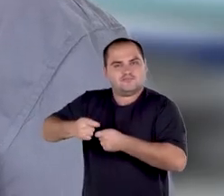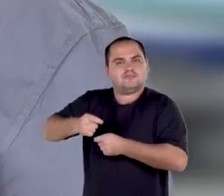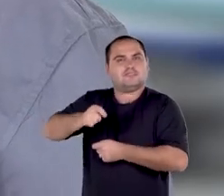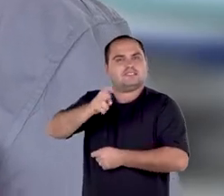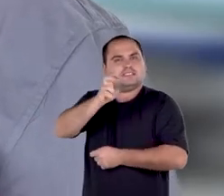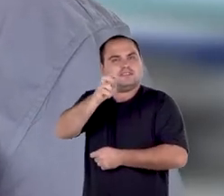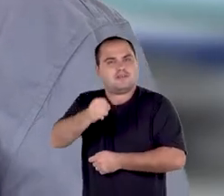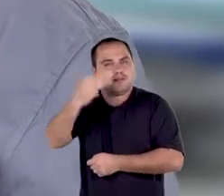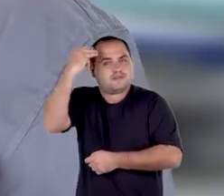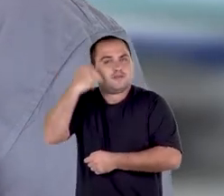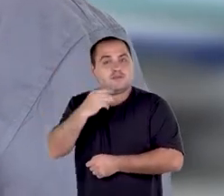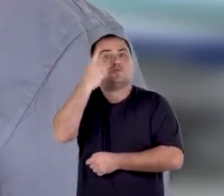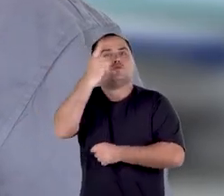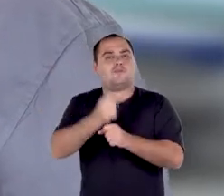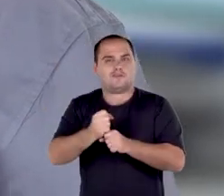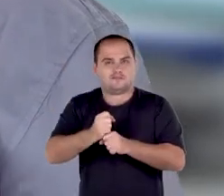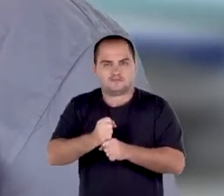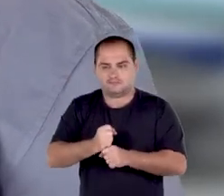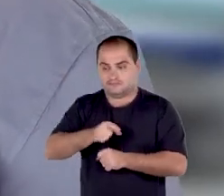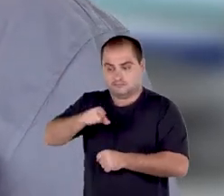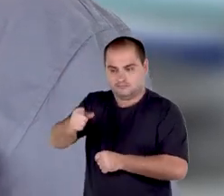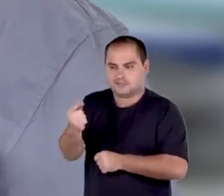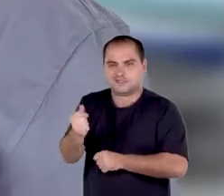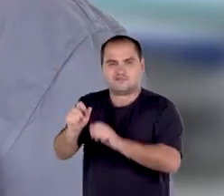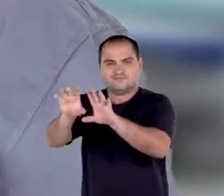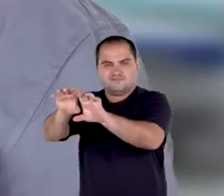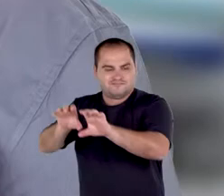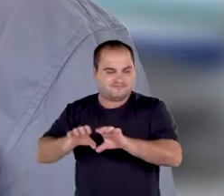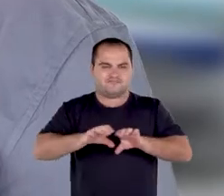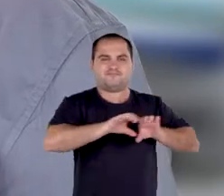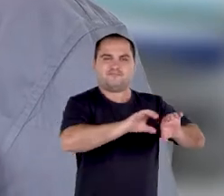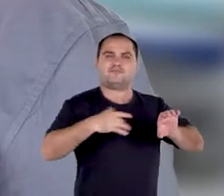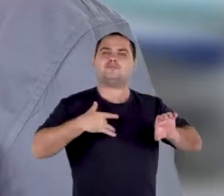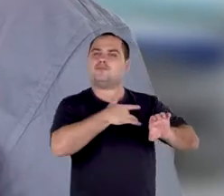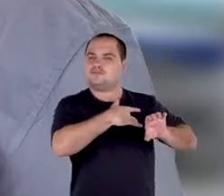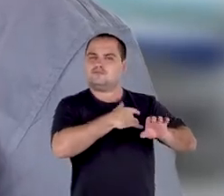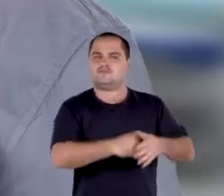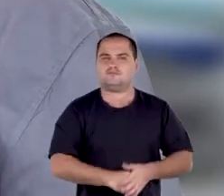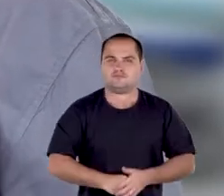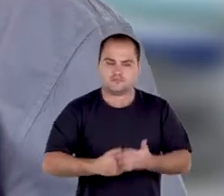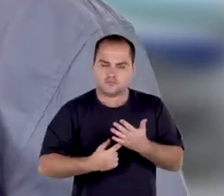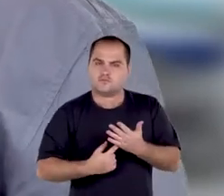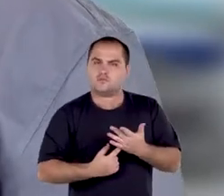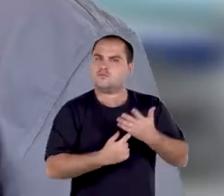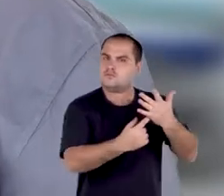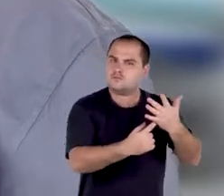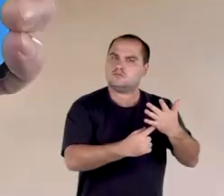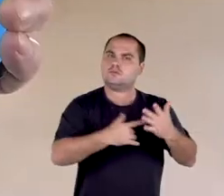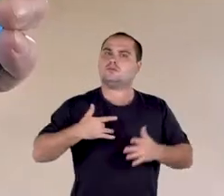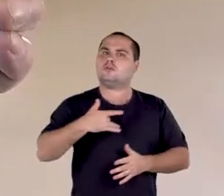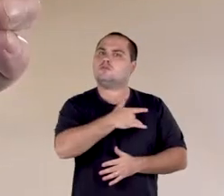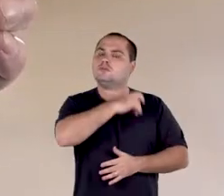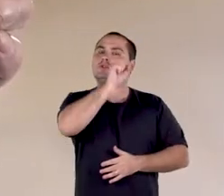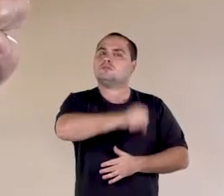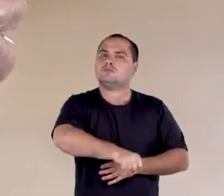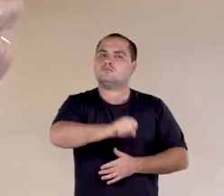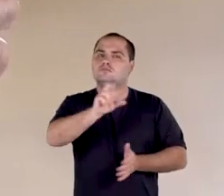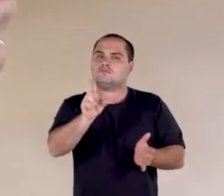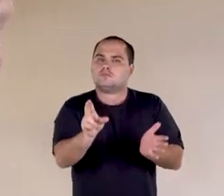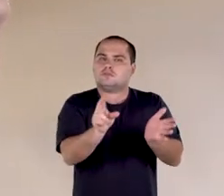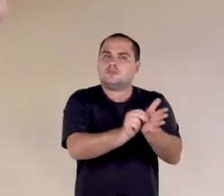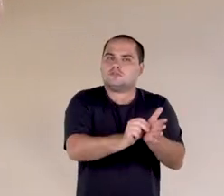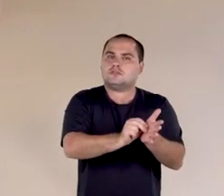de 50 milhões por ano. E a saúde será a prioridade. Vamos modernizar a saúde com o